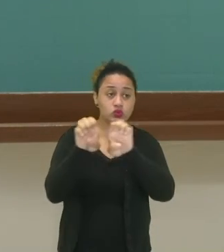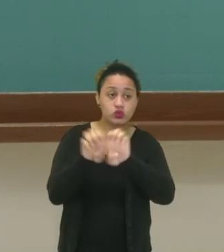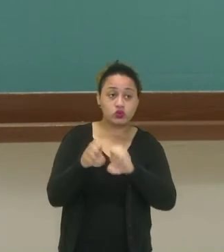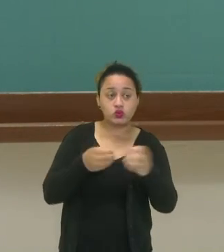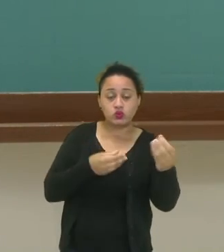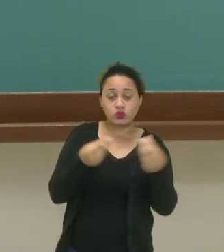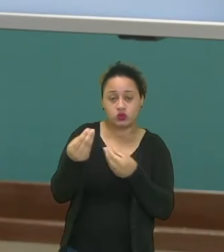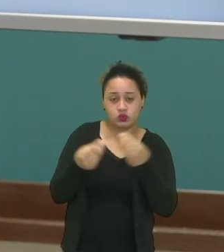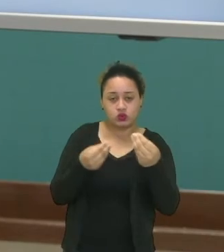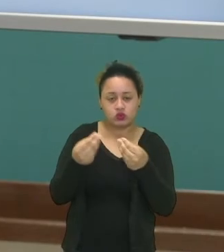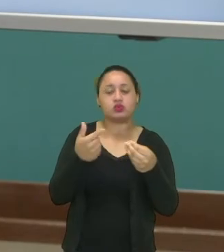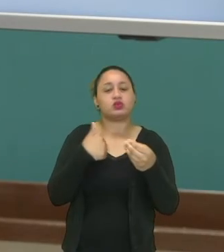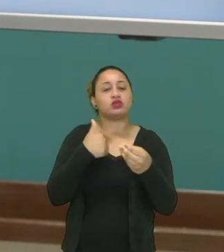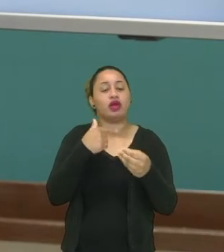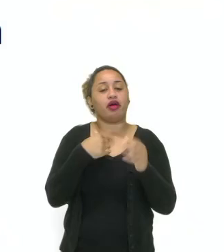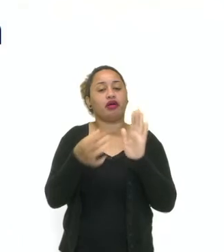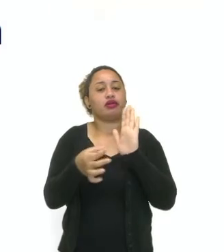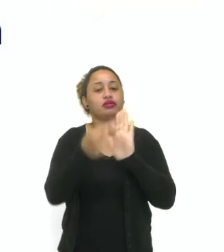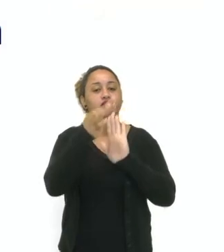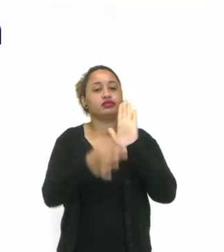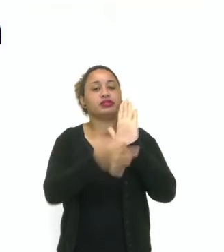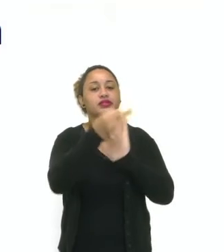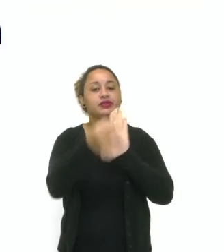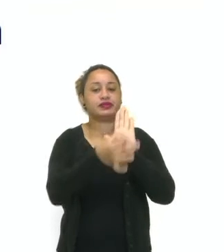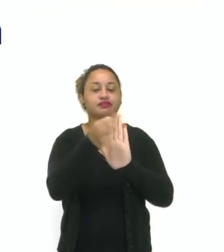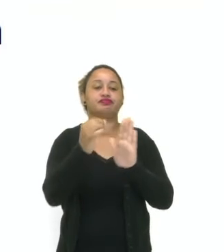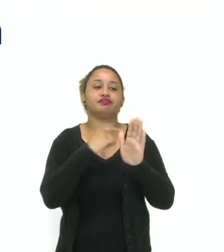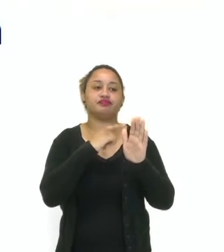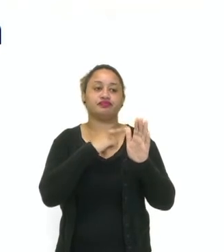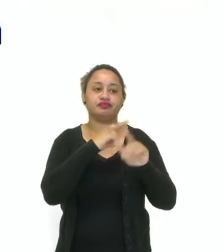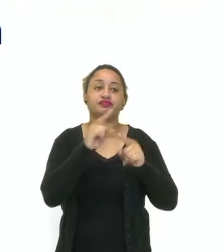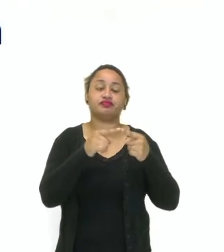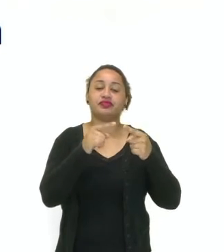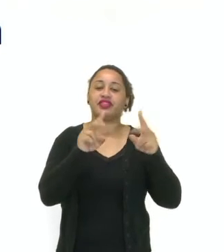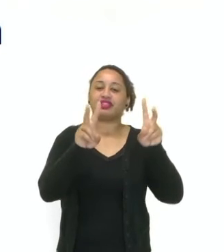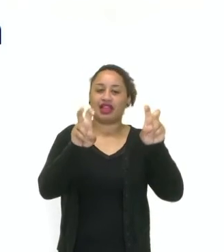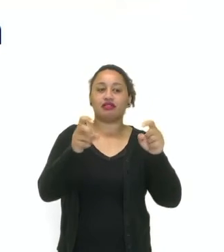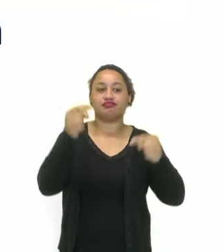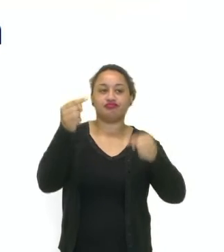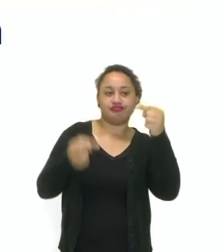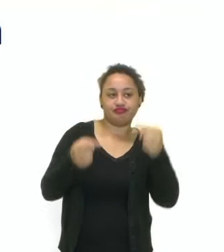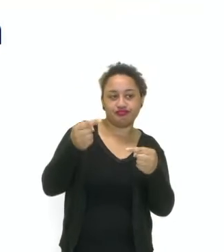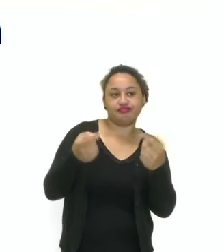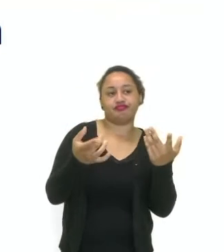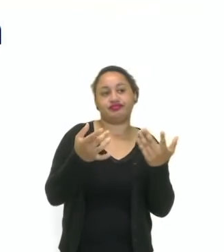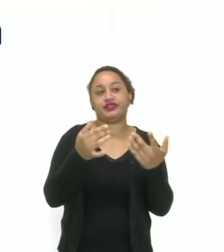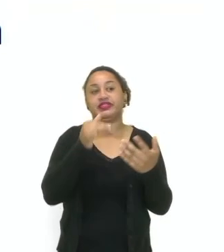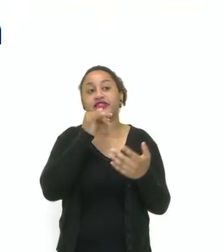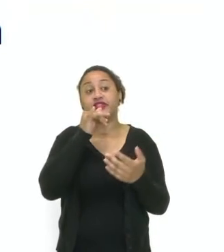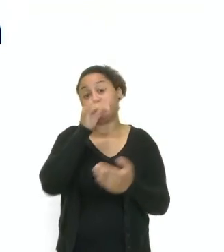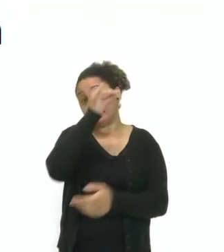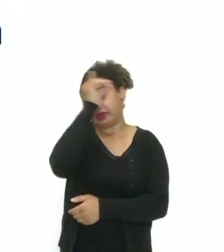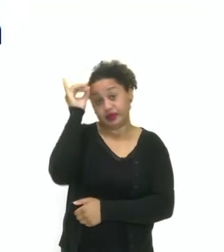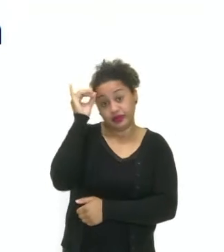estrutura, o artigo de opinião gira em torno de questões polêmicas, por exemplo, a ignorância,